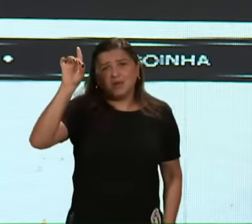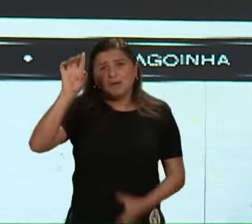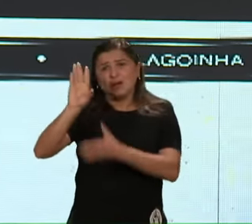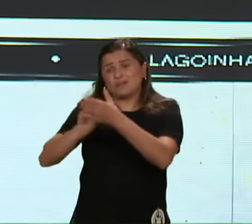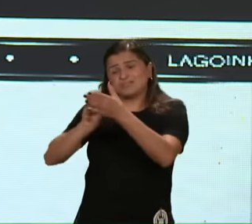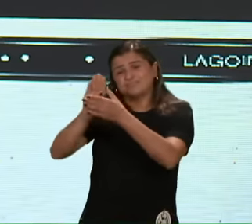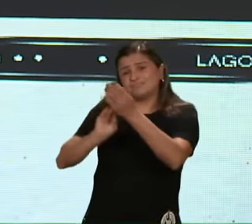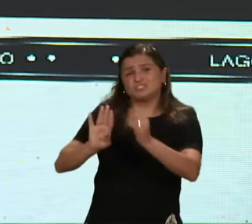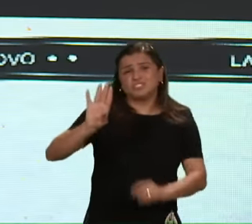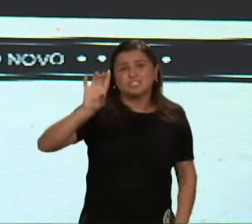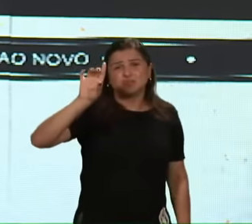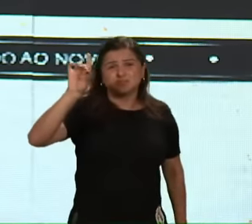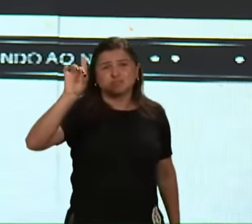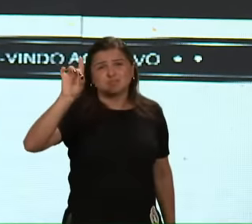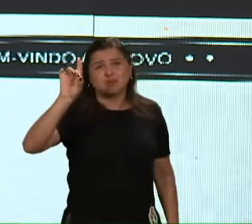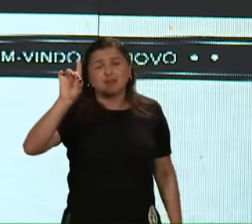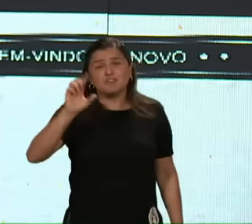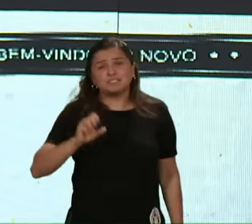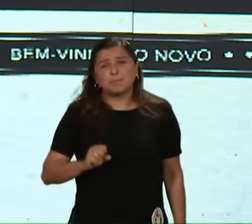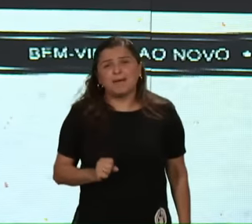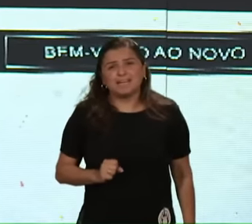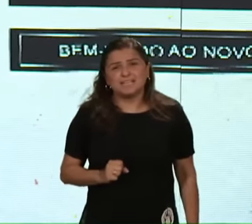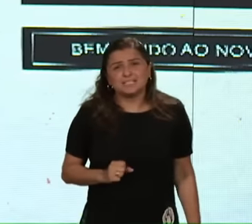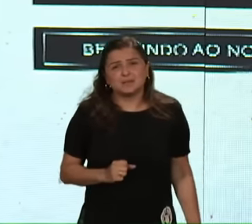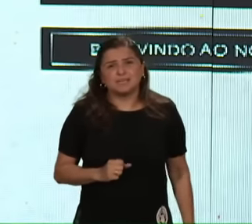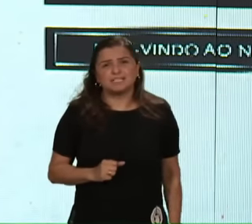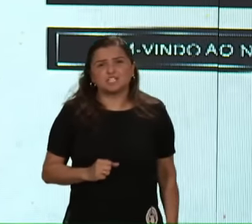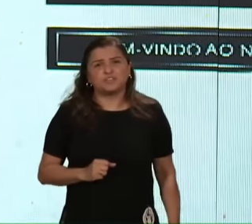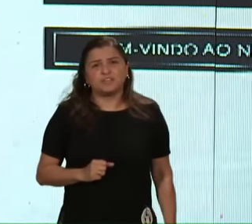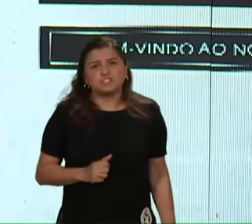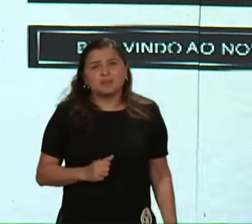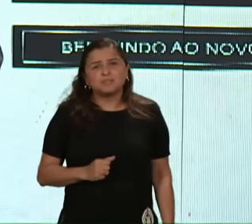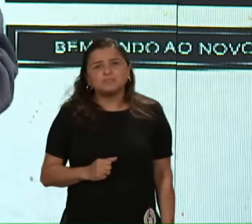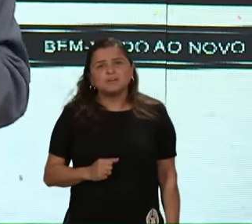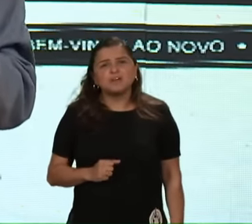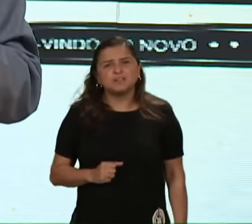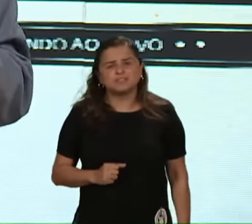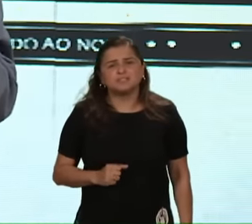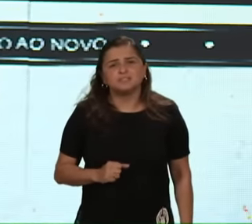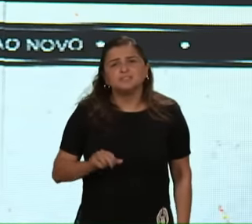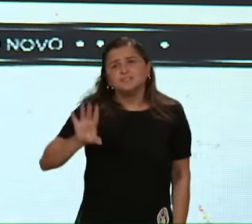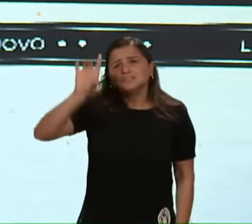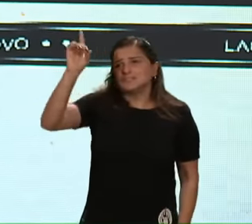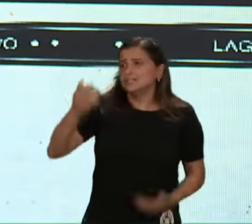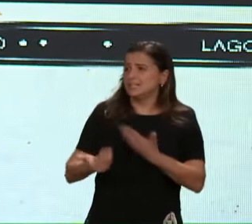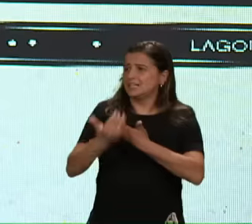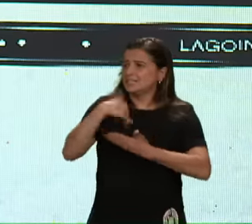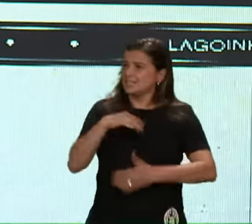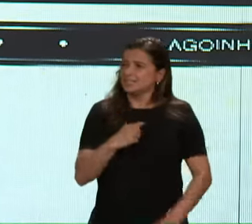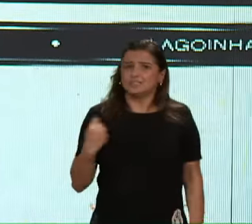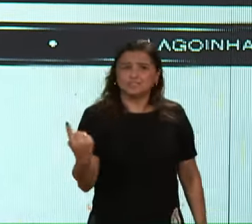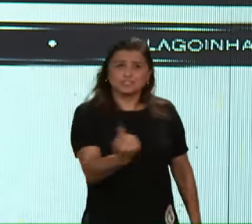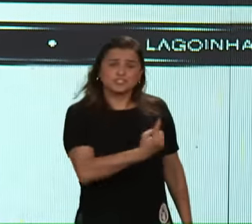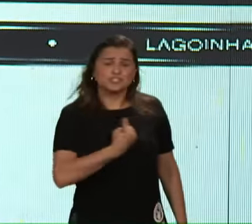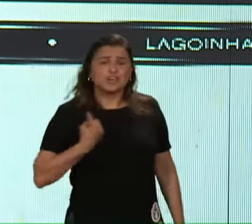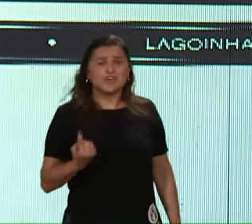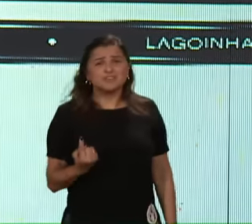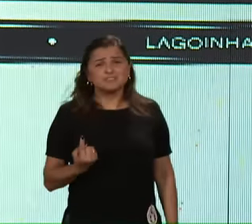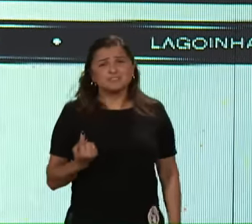quando nós o tomamos como nosso Senhor e Salvador, Ele veio morar em nós, habitar em